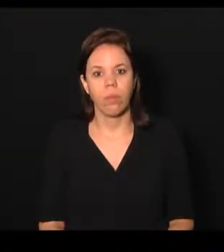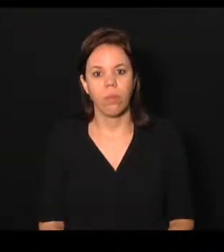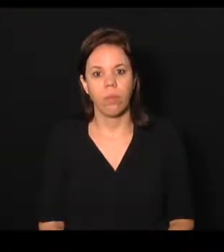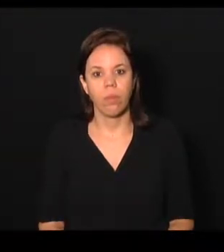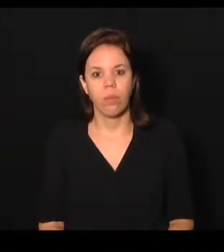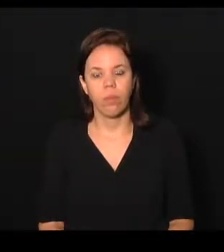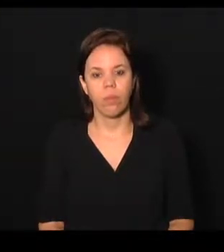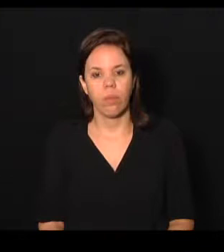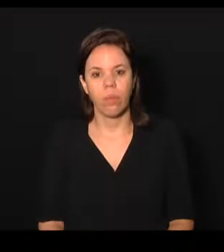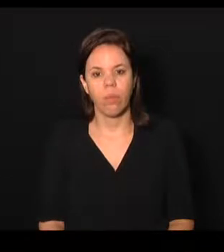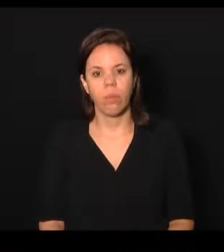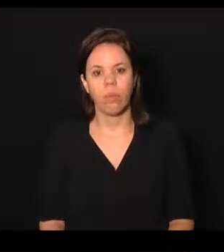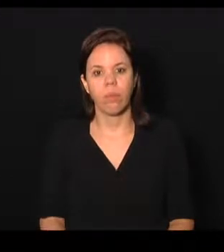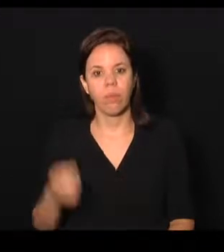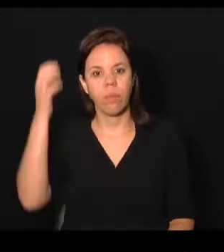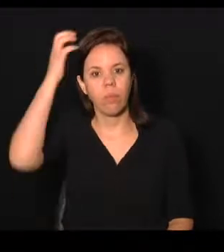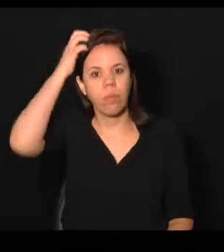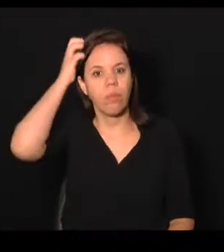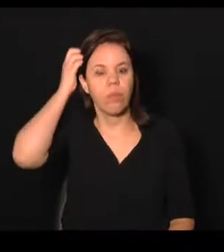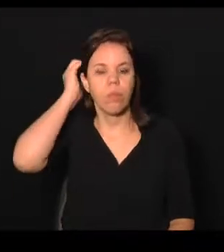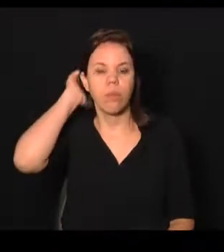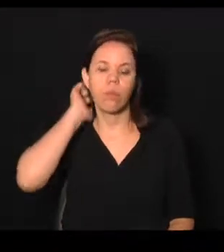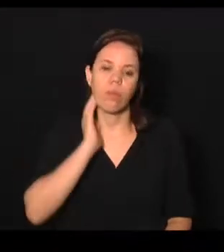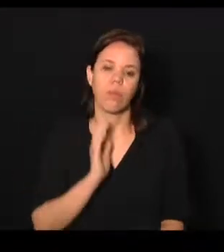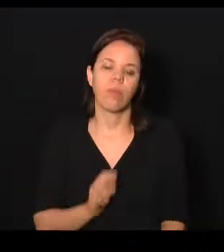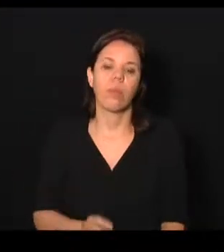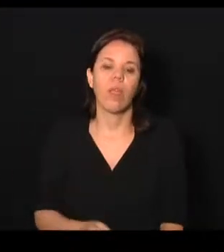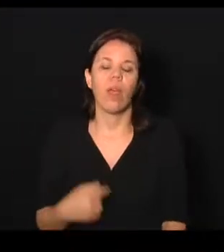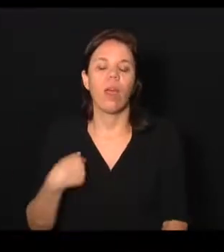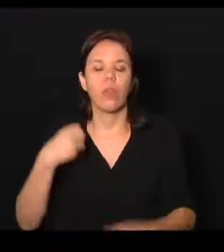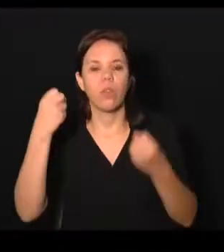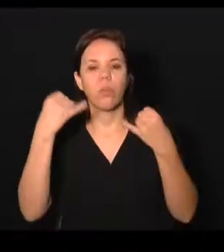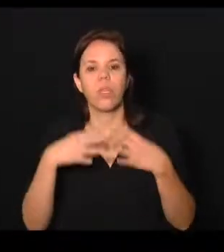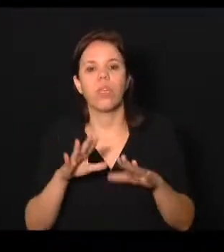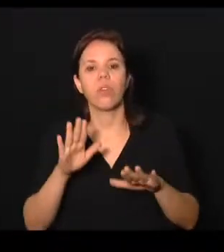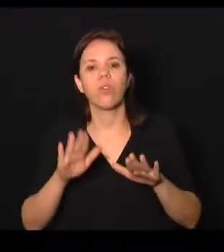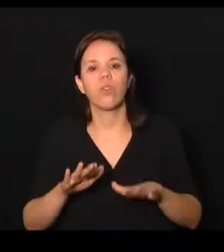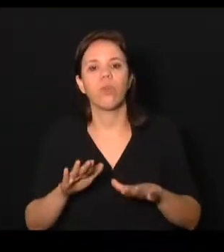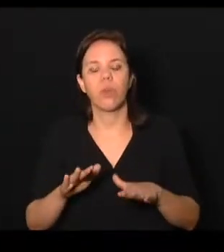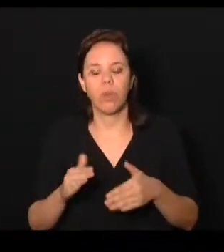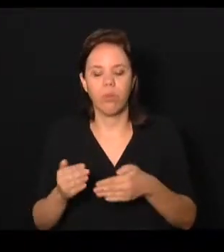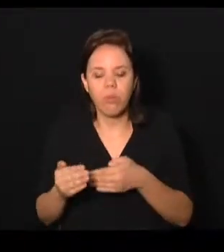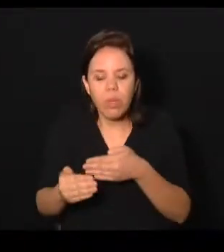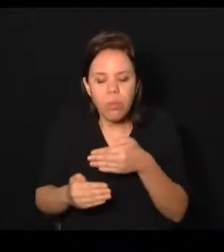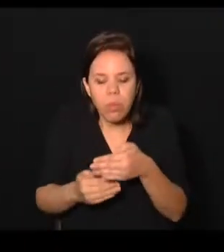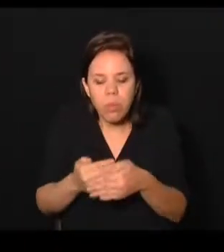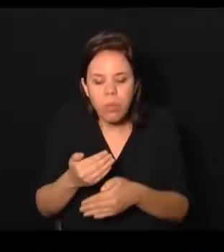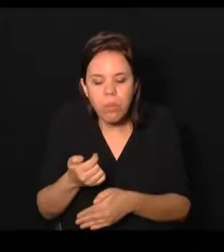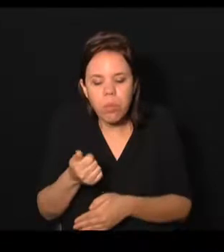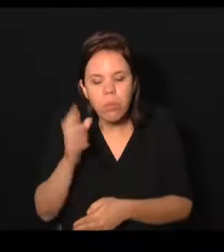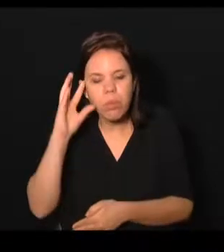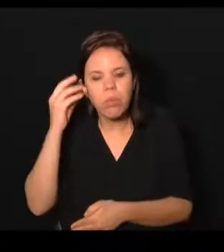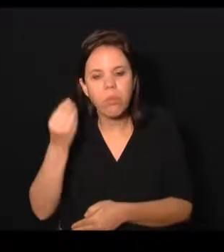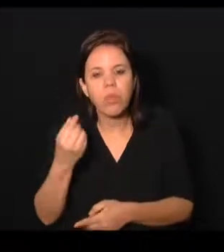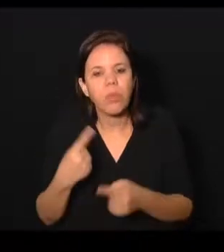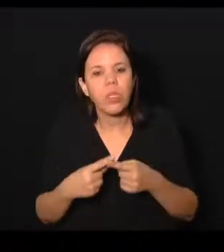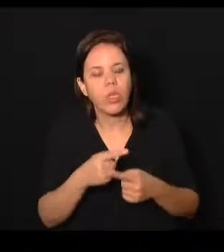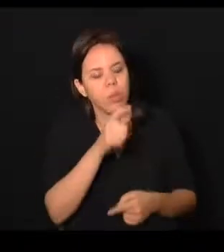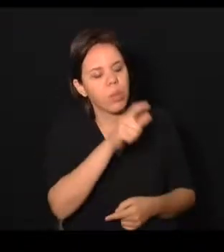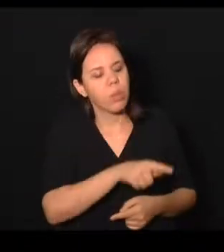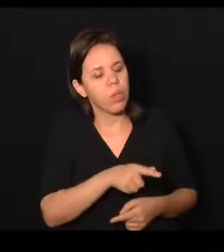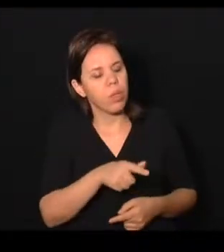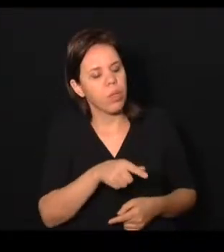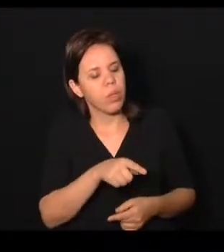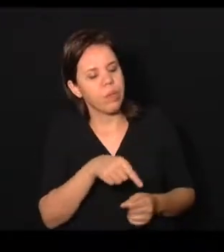temos, então, o que eu falei sobre o fracionamento, para que a gente possa entender um pouquinho por que uma pessoa, quando vai doar sangue, ela,